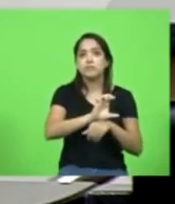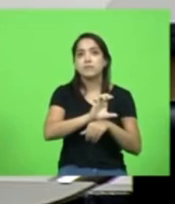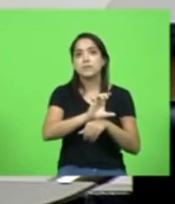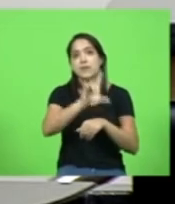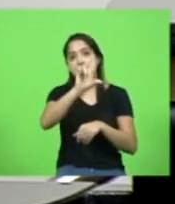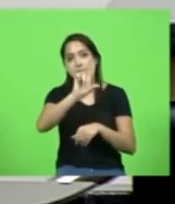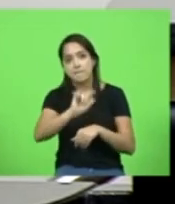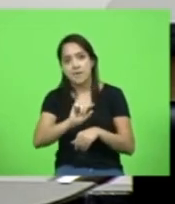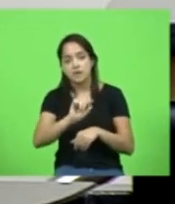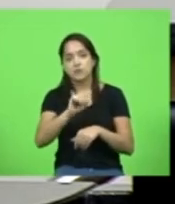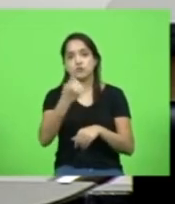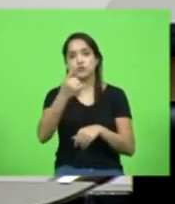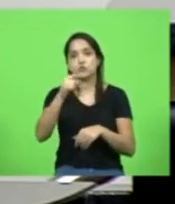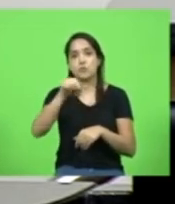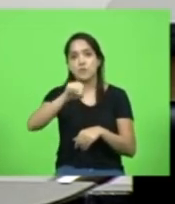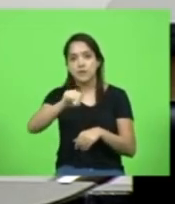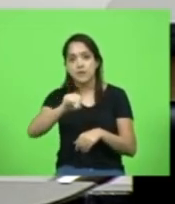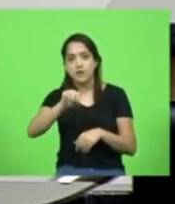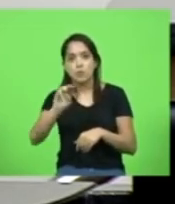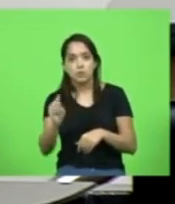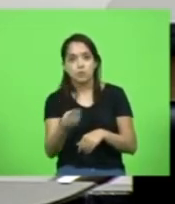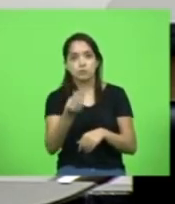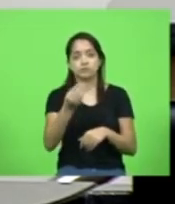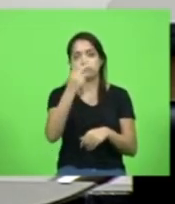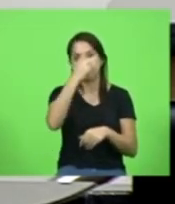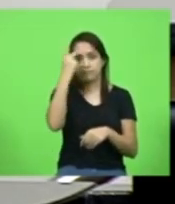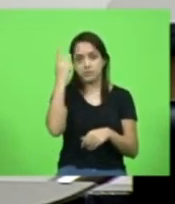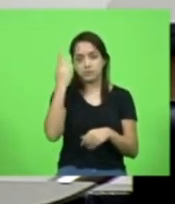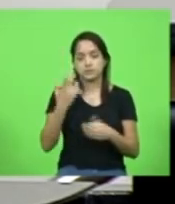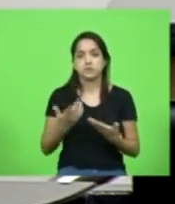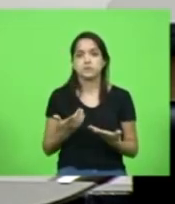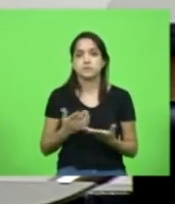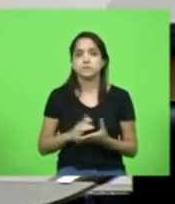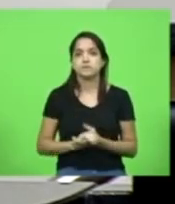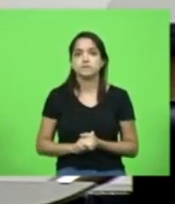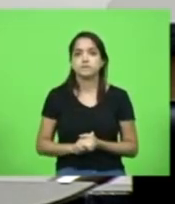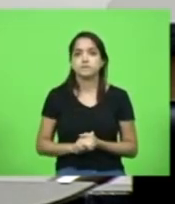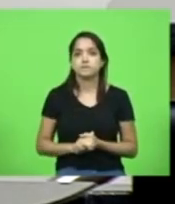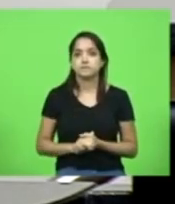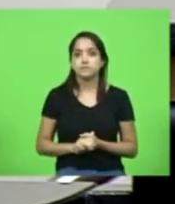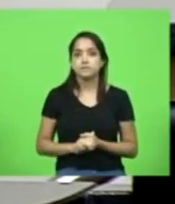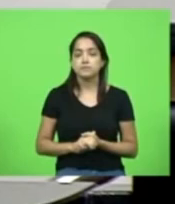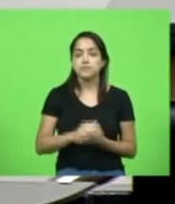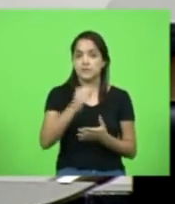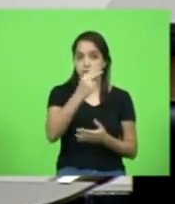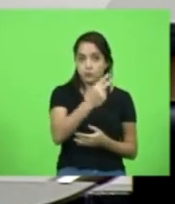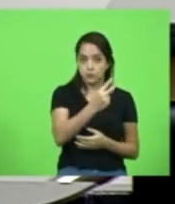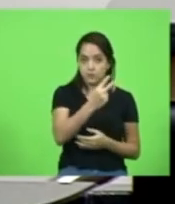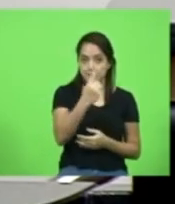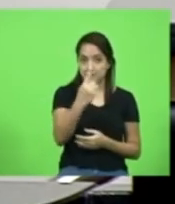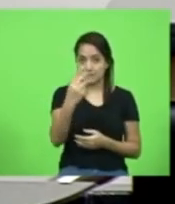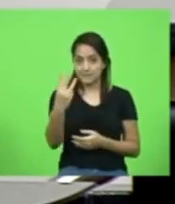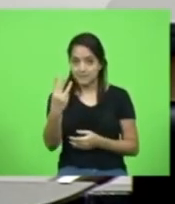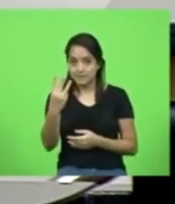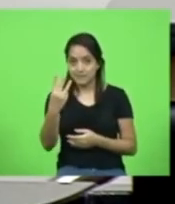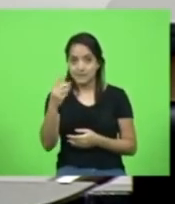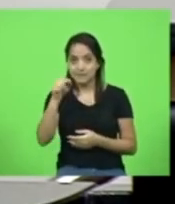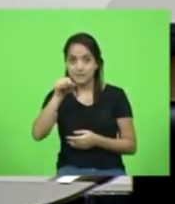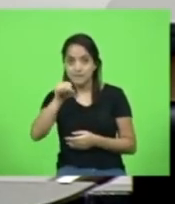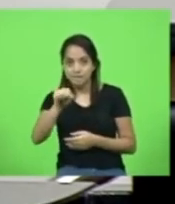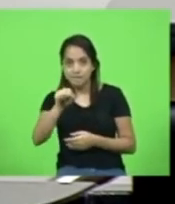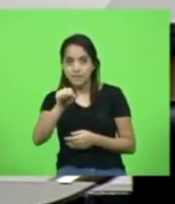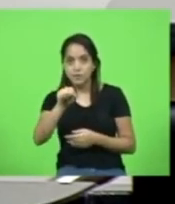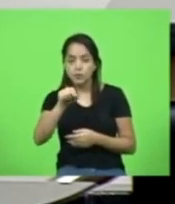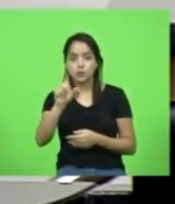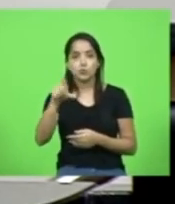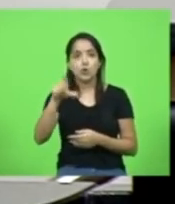de habitantes com relação a Santa Catarina. Das 213 mil doses